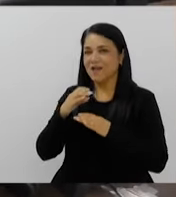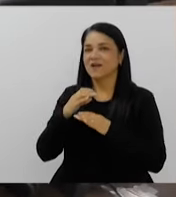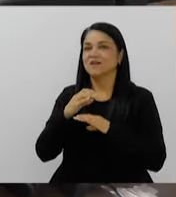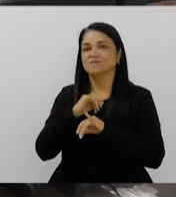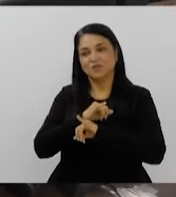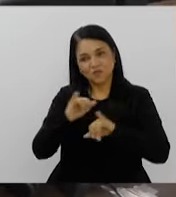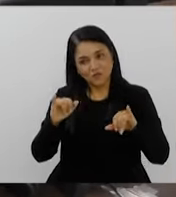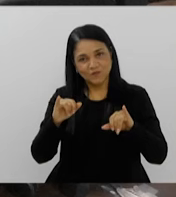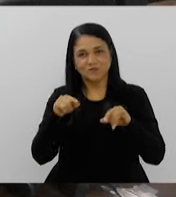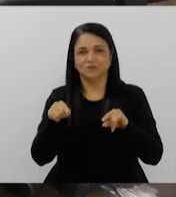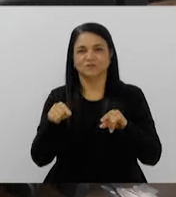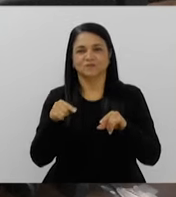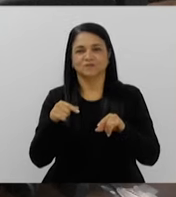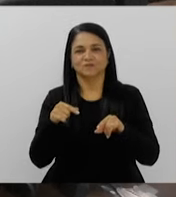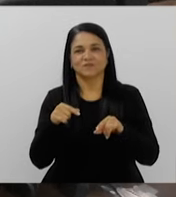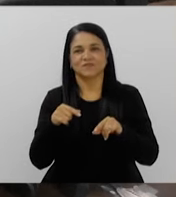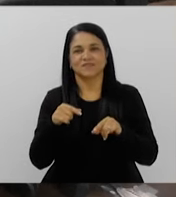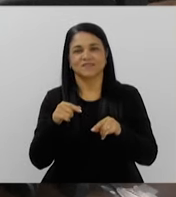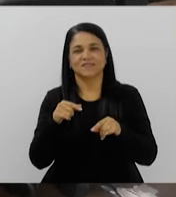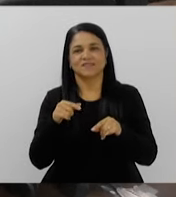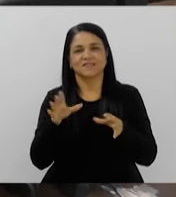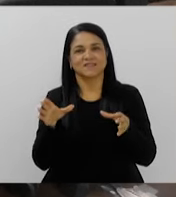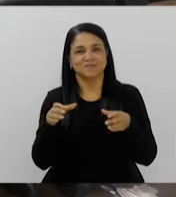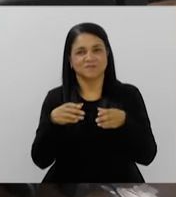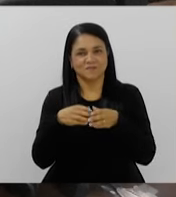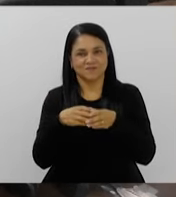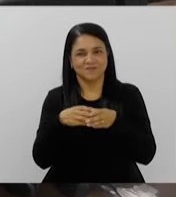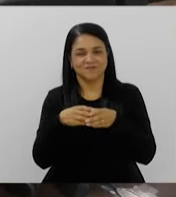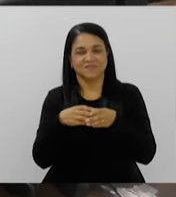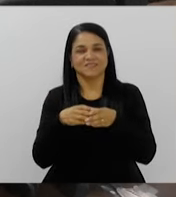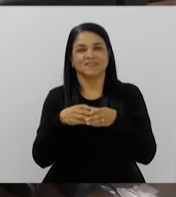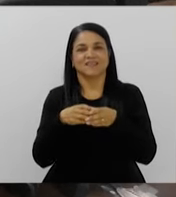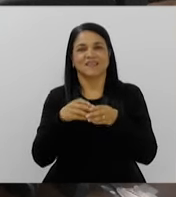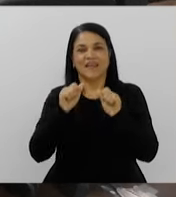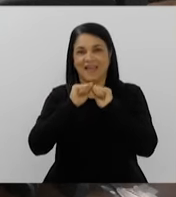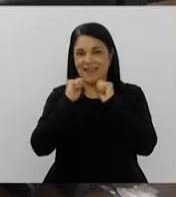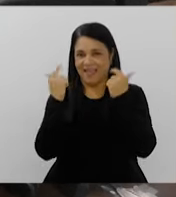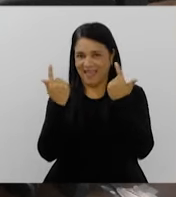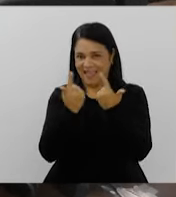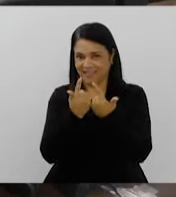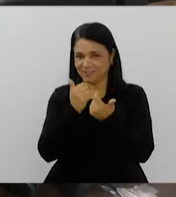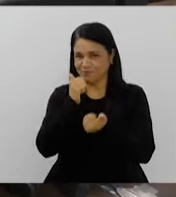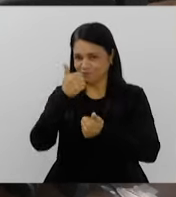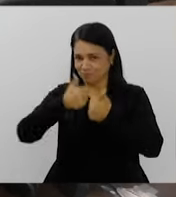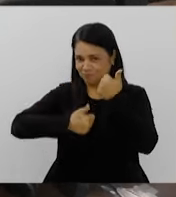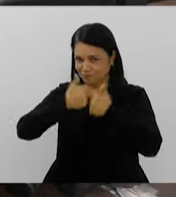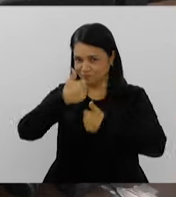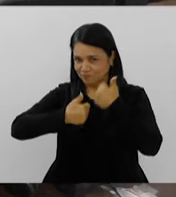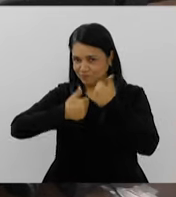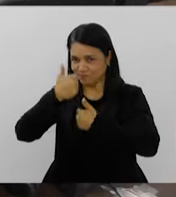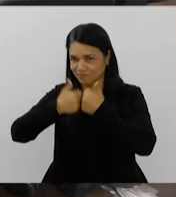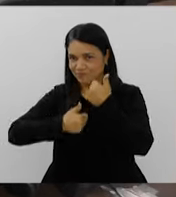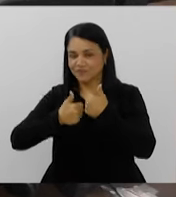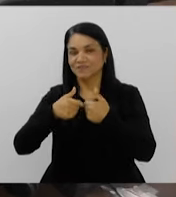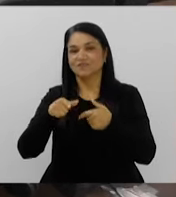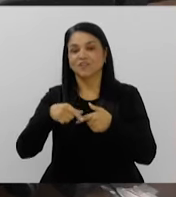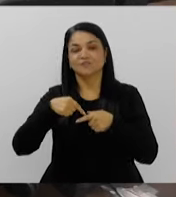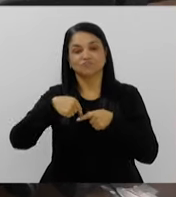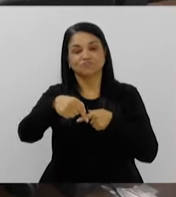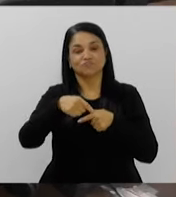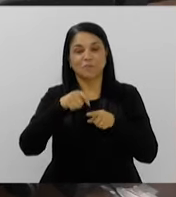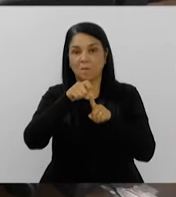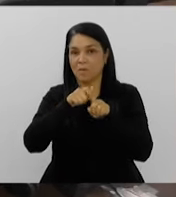todos que a seleção da Alerj vai jogar no mês de